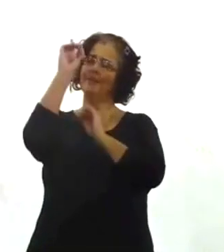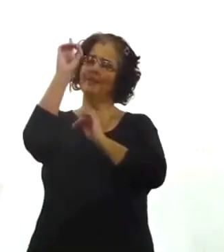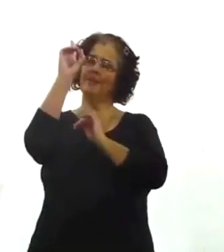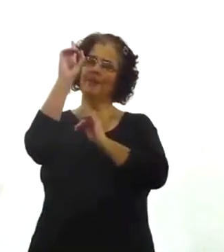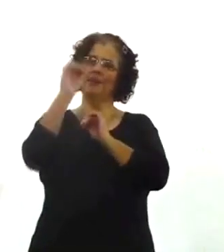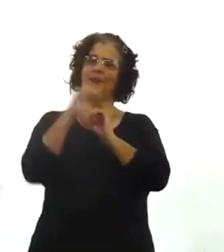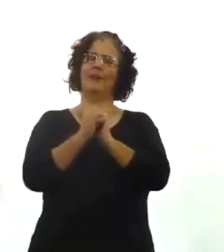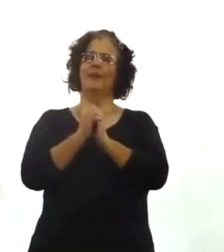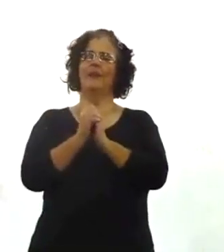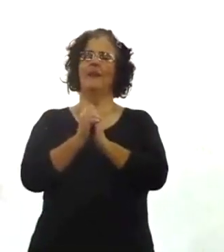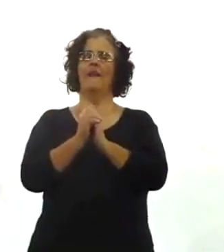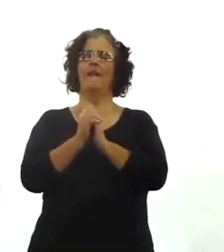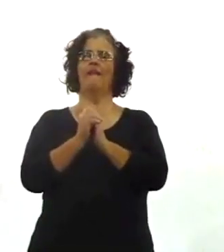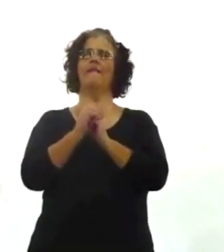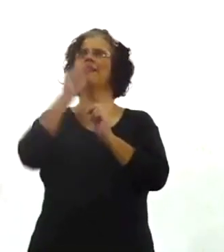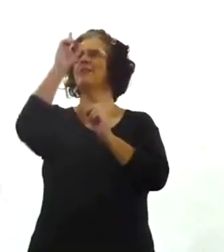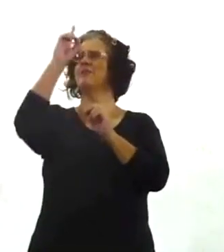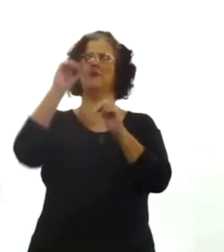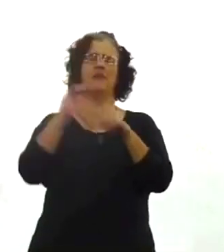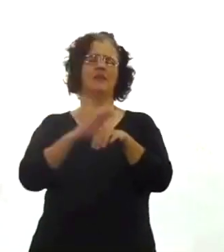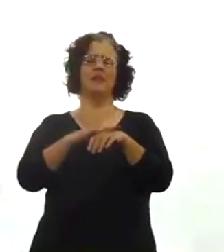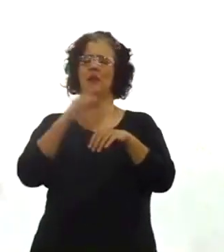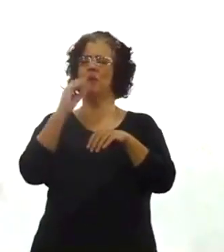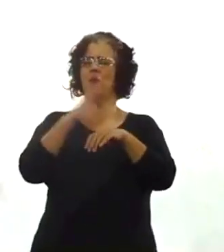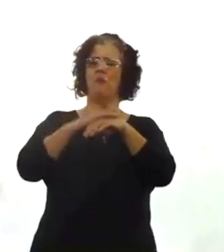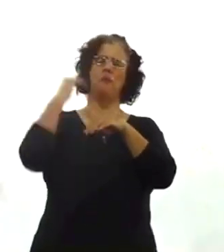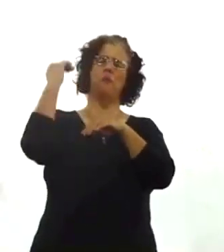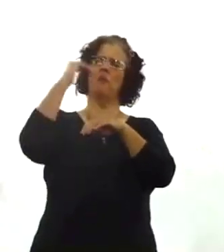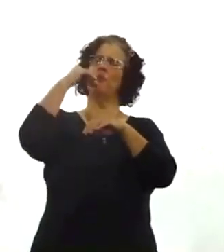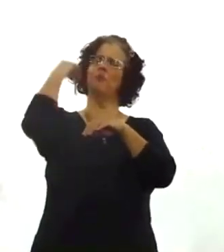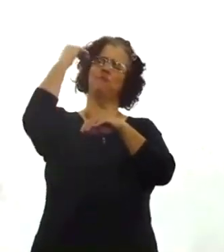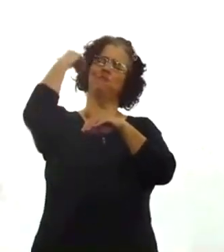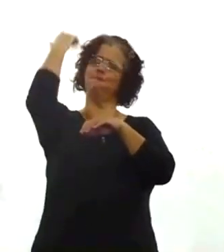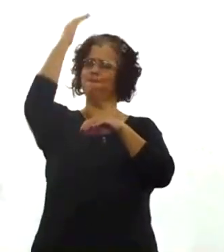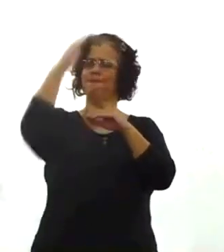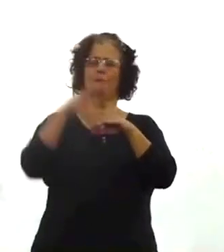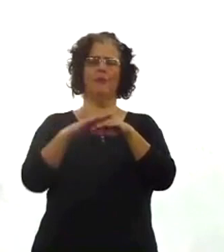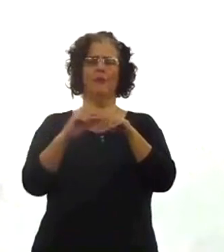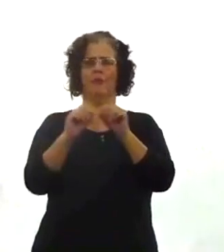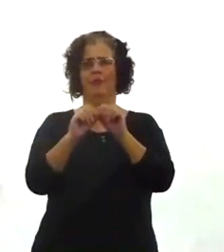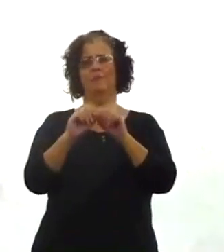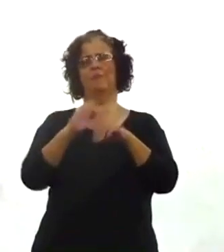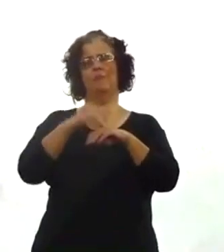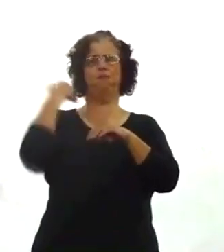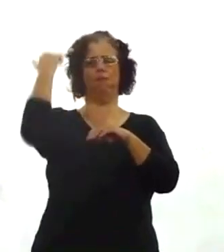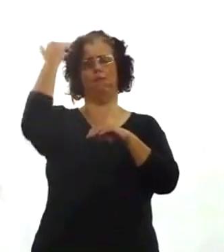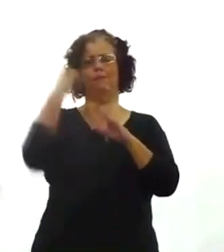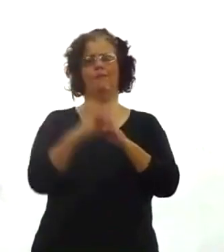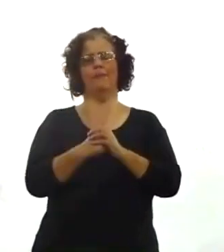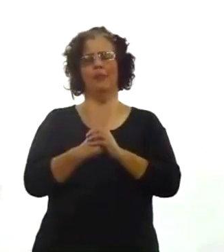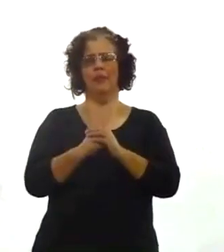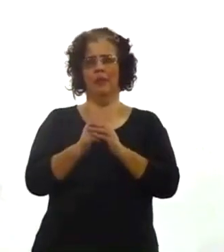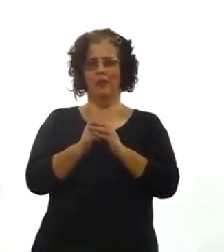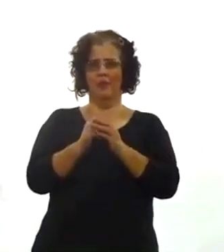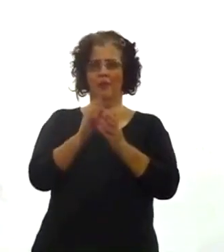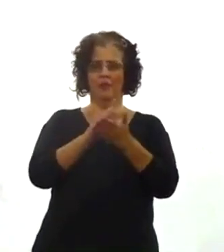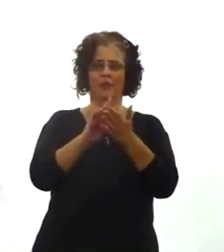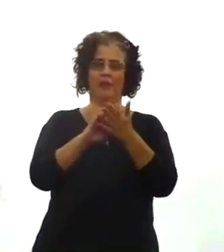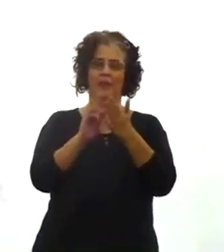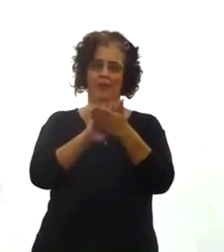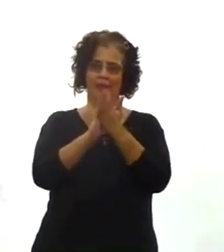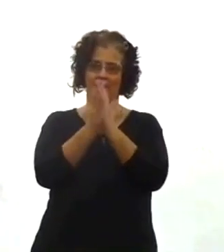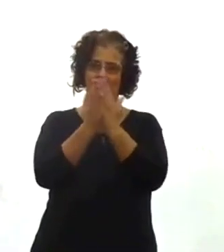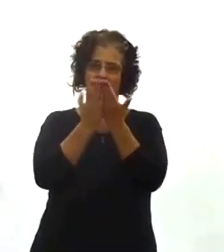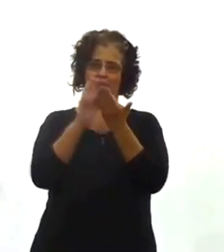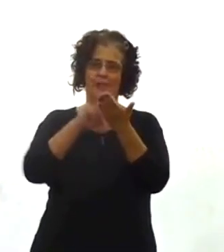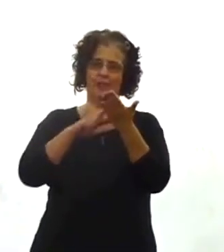faça muito mais, muito mais. Vamos abrir as nossas Bíblias, na segunda carta de Paulo aos Coríntios, no